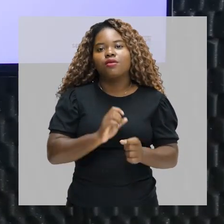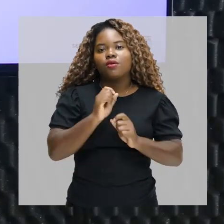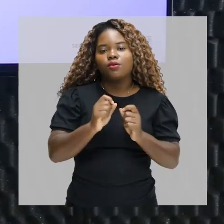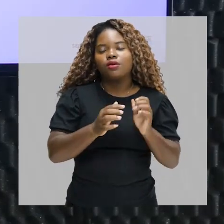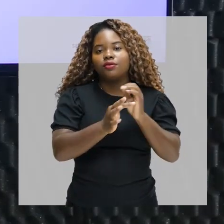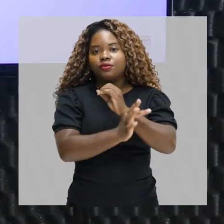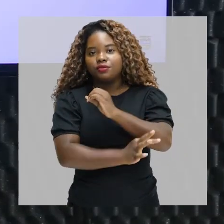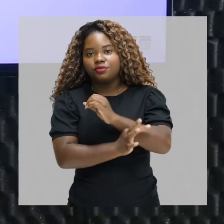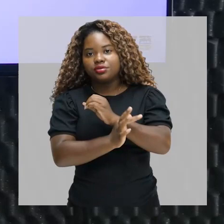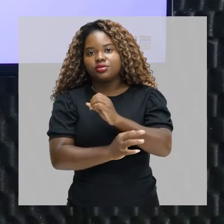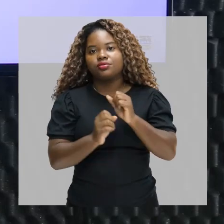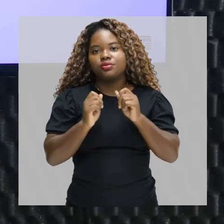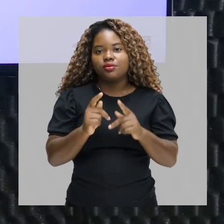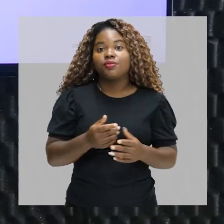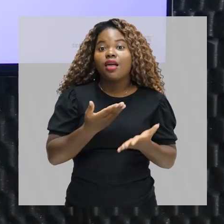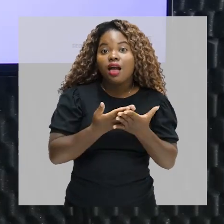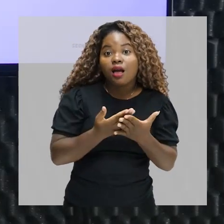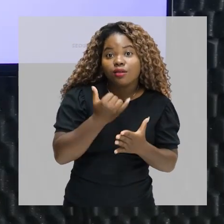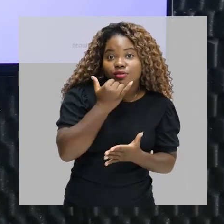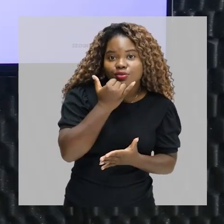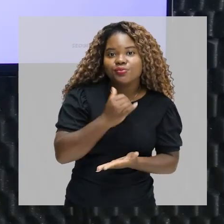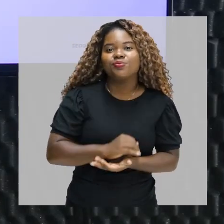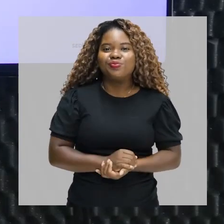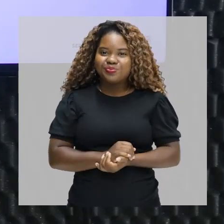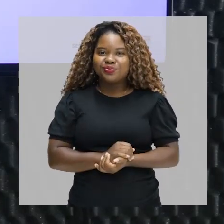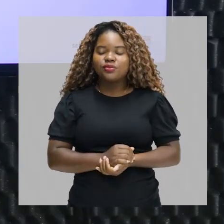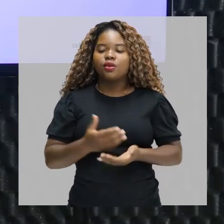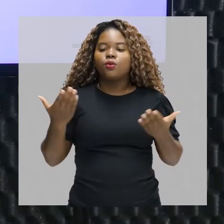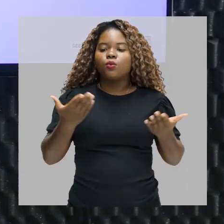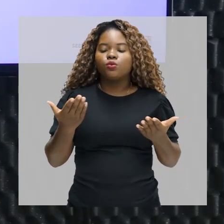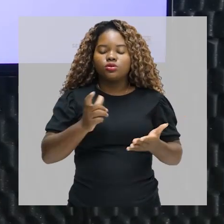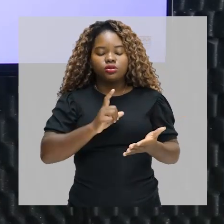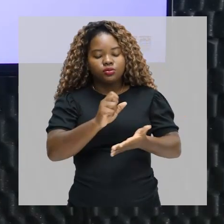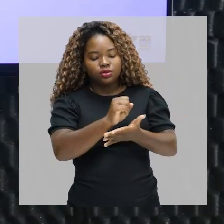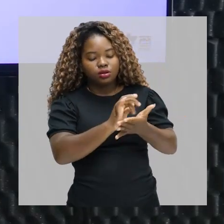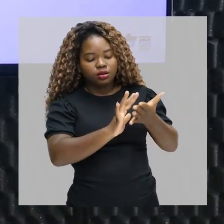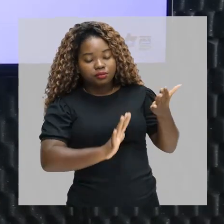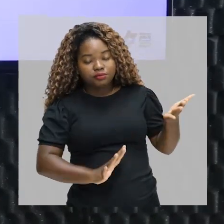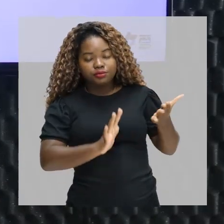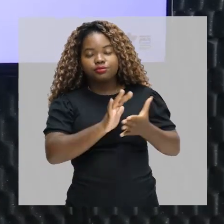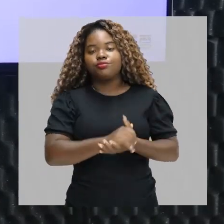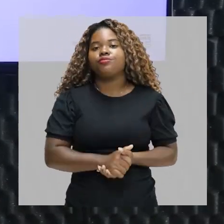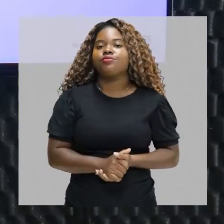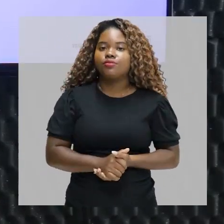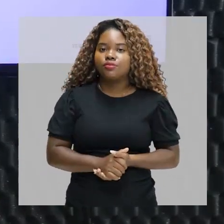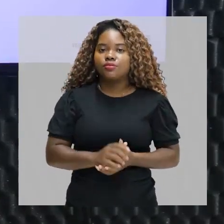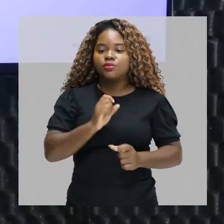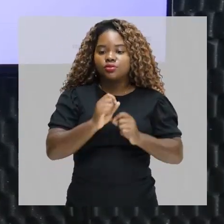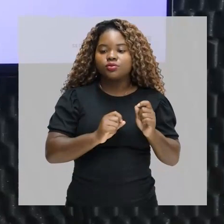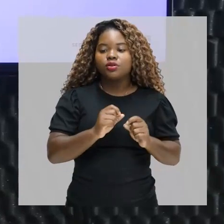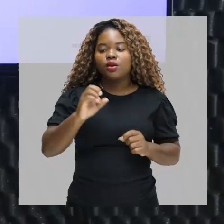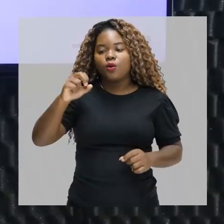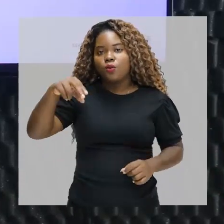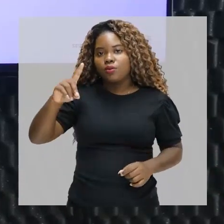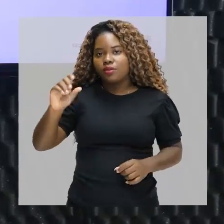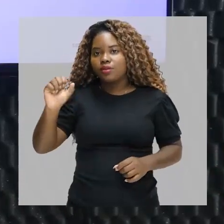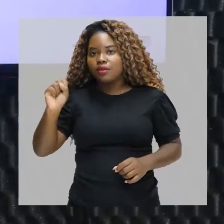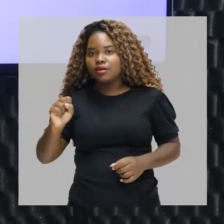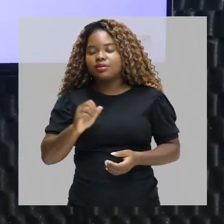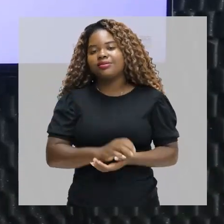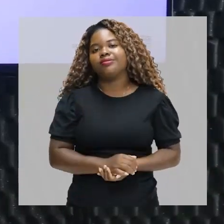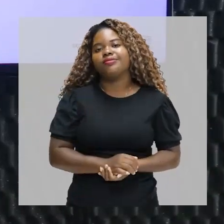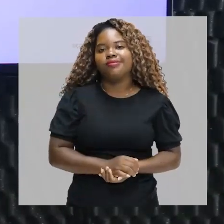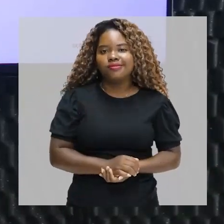a aula de hoje é resolução de exercícios, né, sobre oscilações e ondas, ok? Tá ok? Então é a